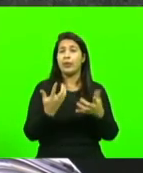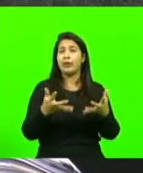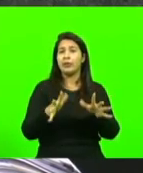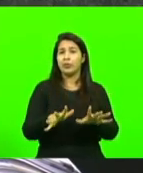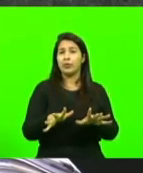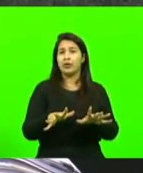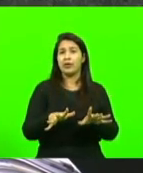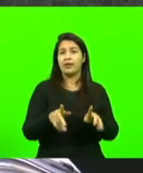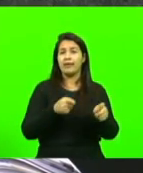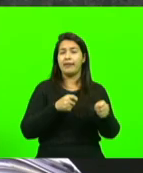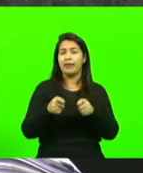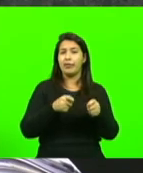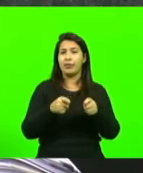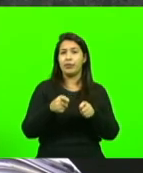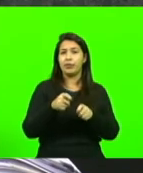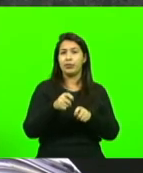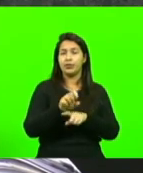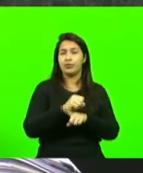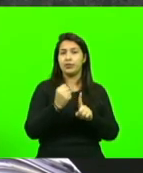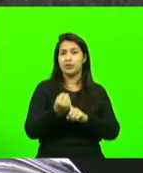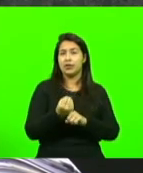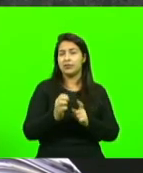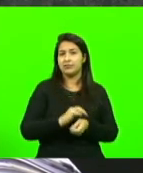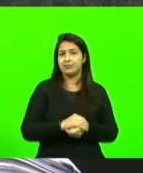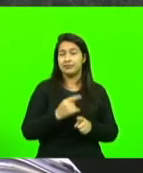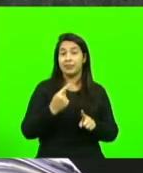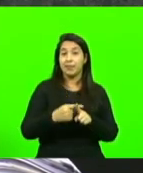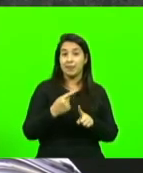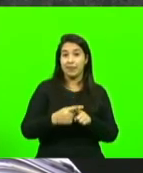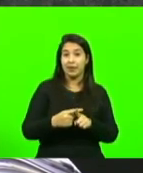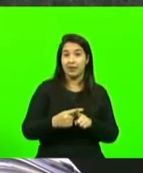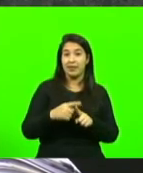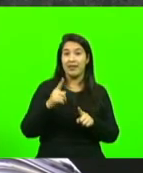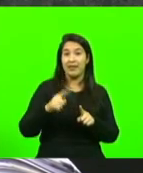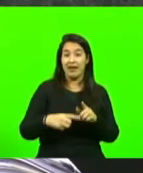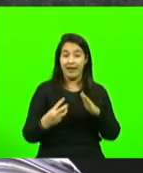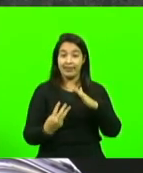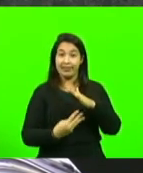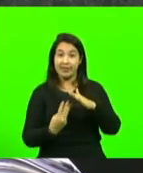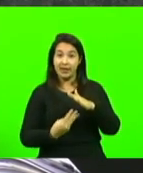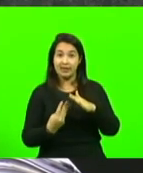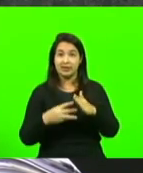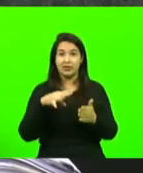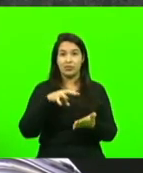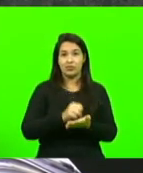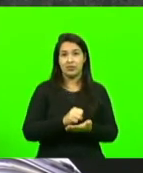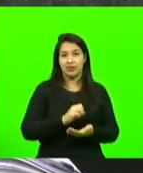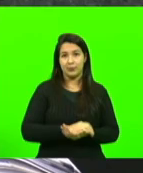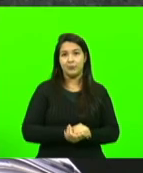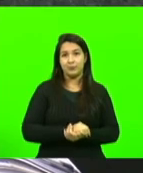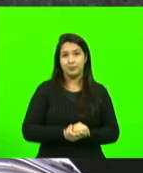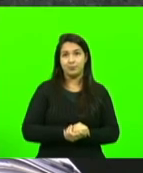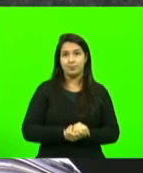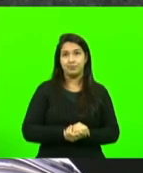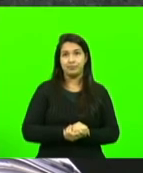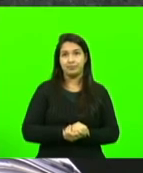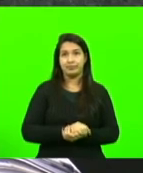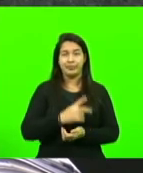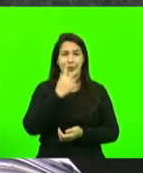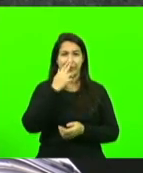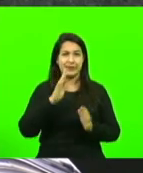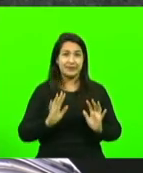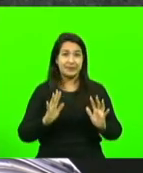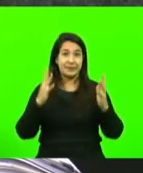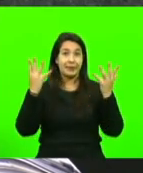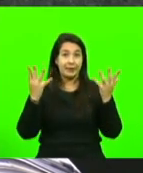porque a regra vai ser terceirização de contratos vai ser uma festa entre aspas né